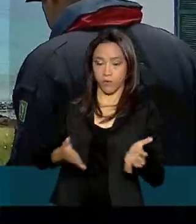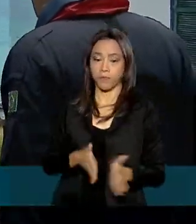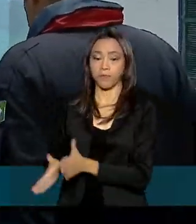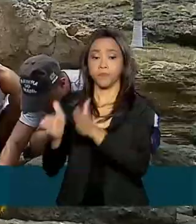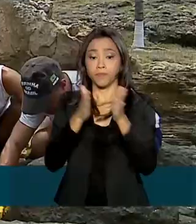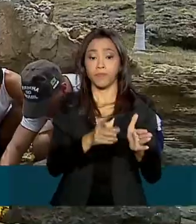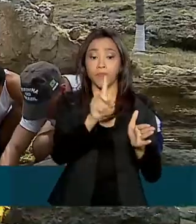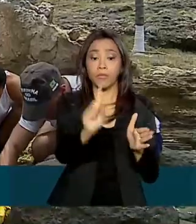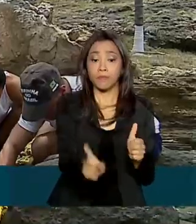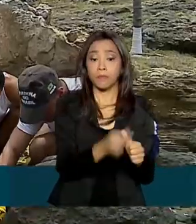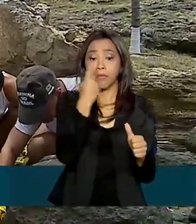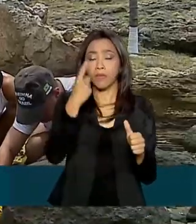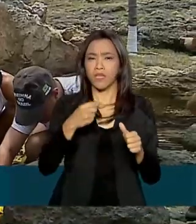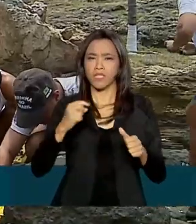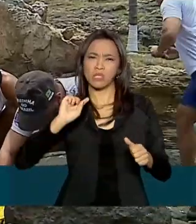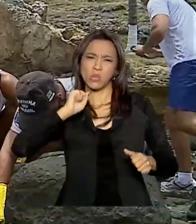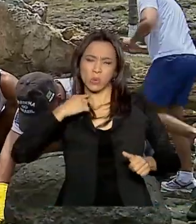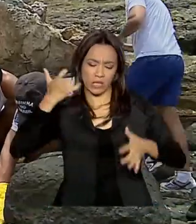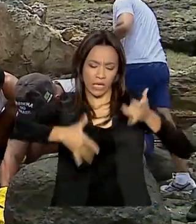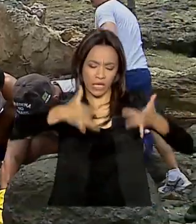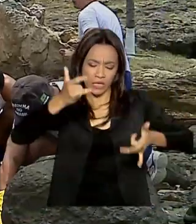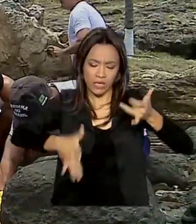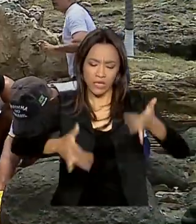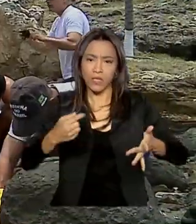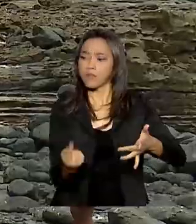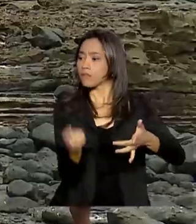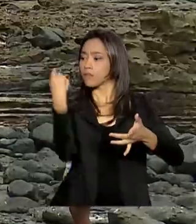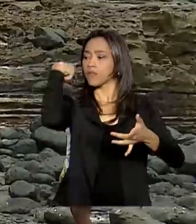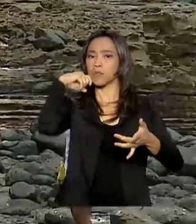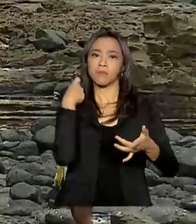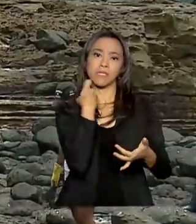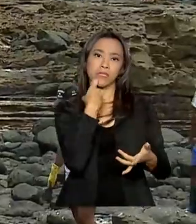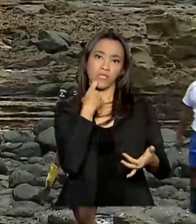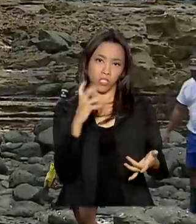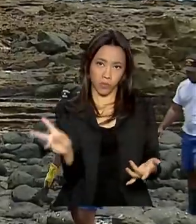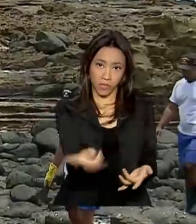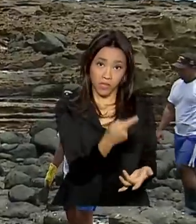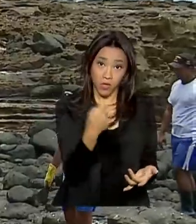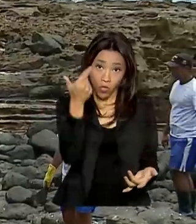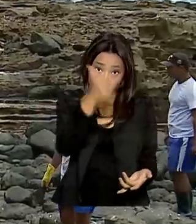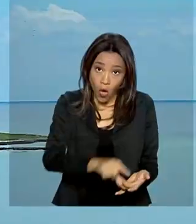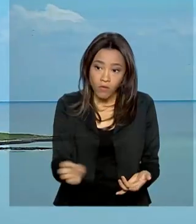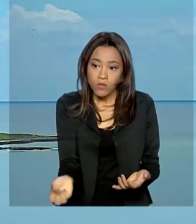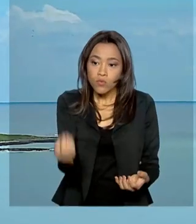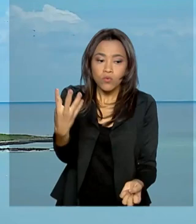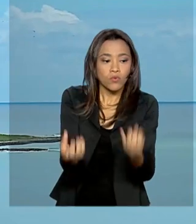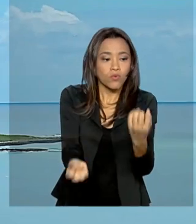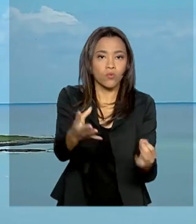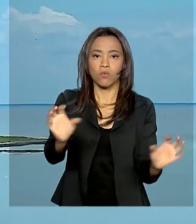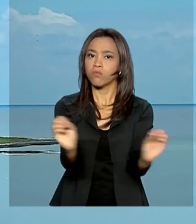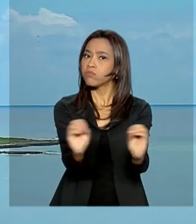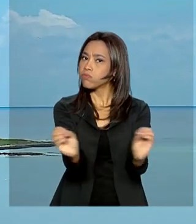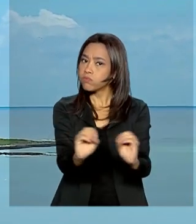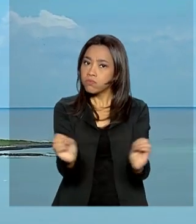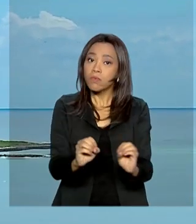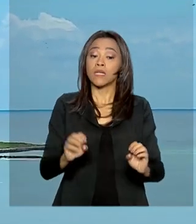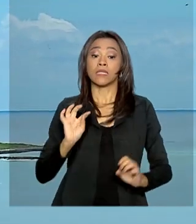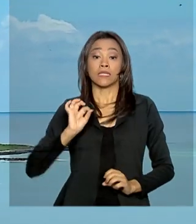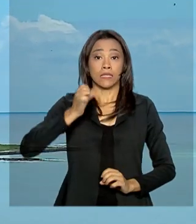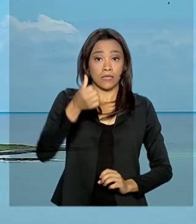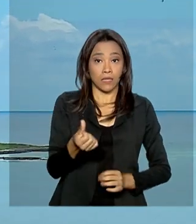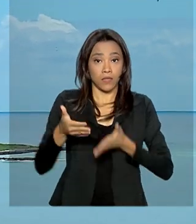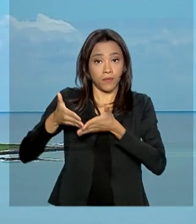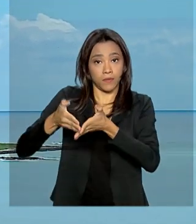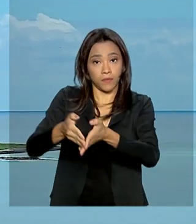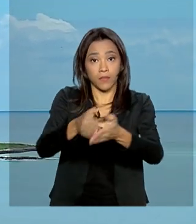começaram a aparecer no arquipélago na última sexta-feira, mas não há novas ocorrências. Seis embarcações da Marinha e